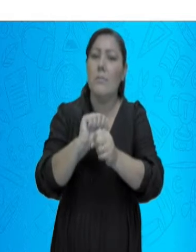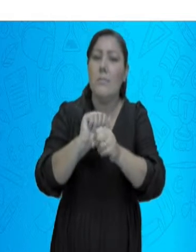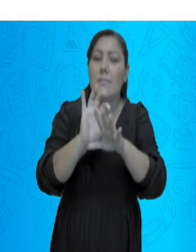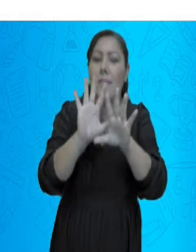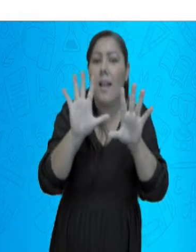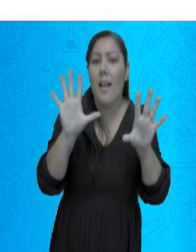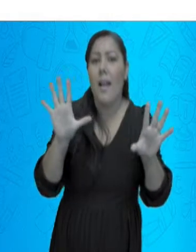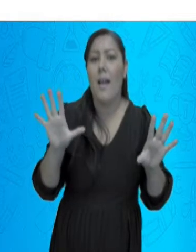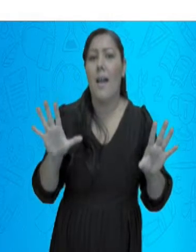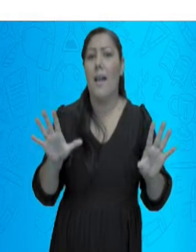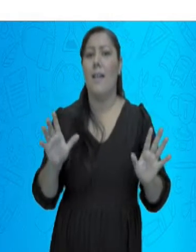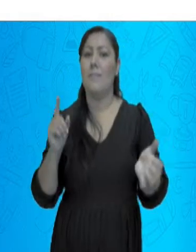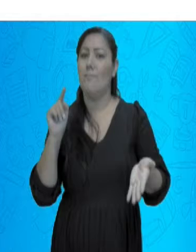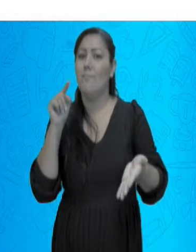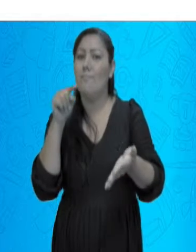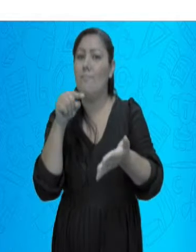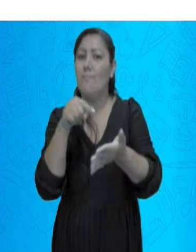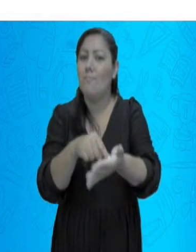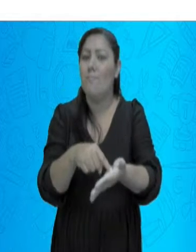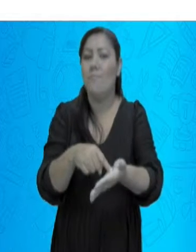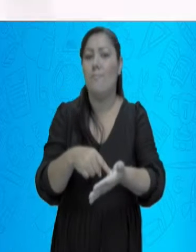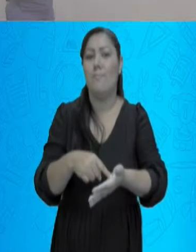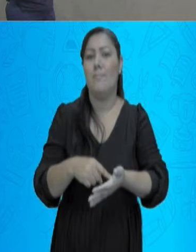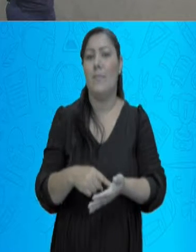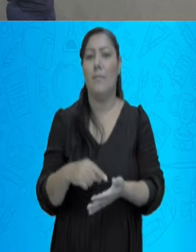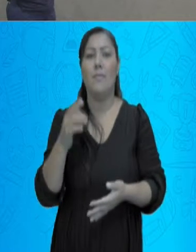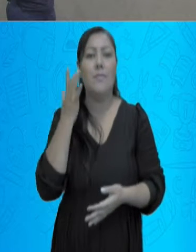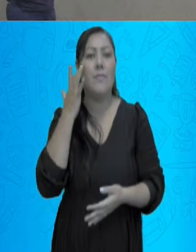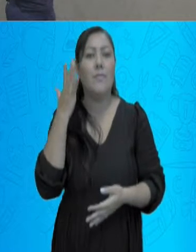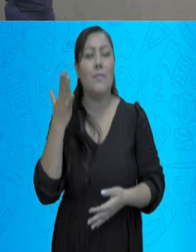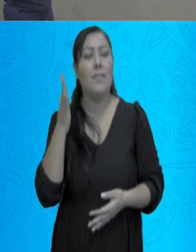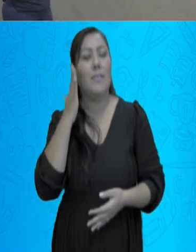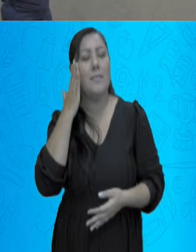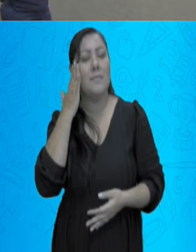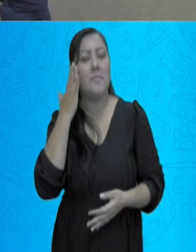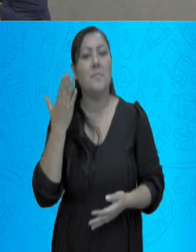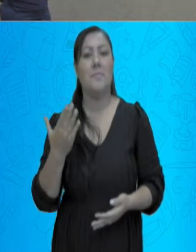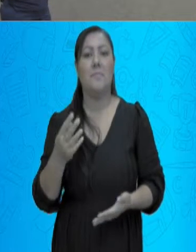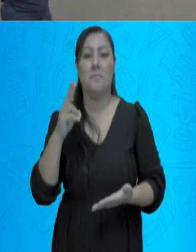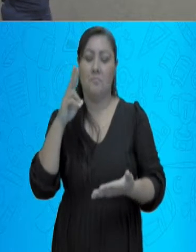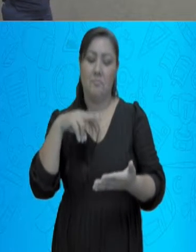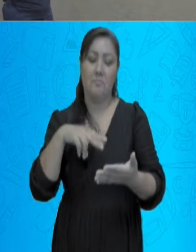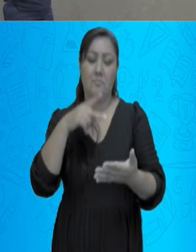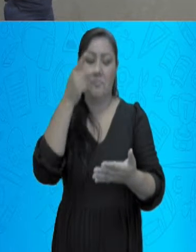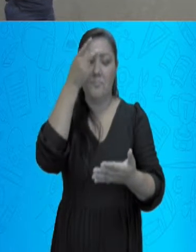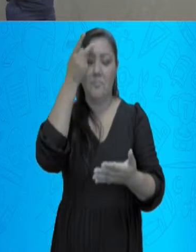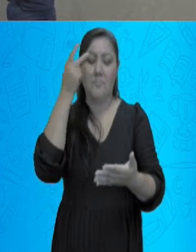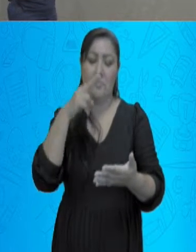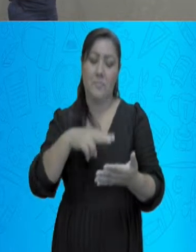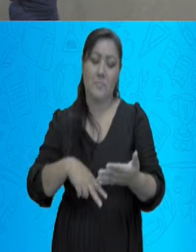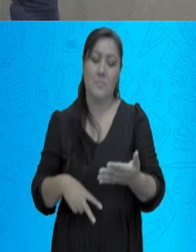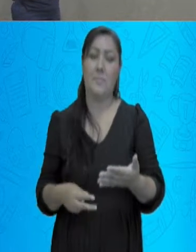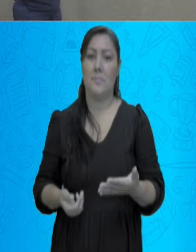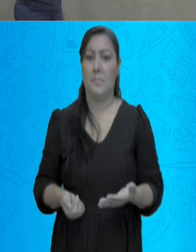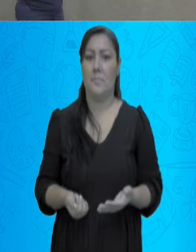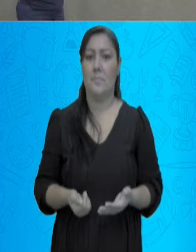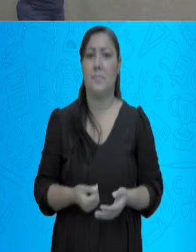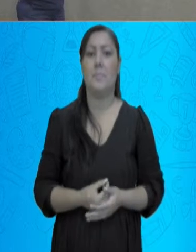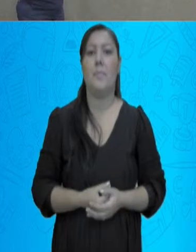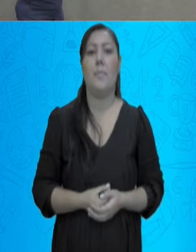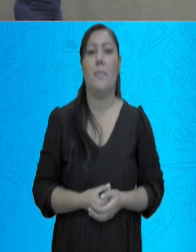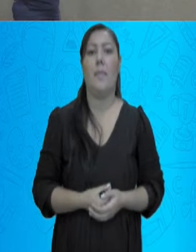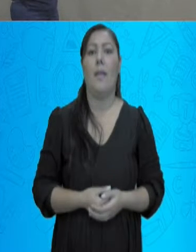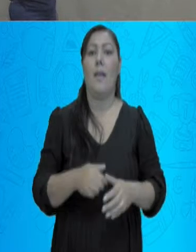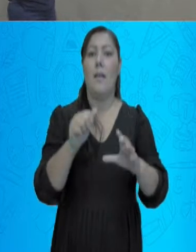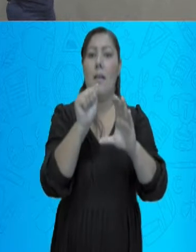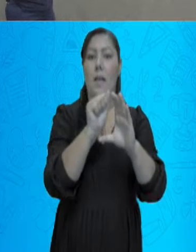objetiva, para facilitar a compreensão no momento da leitura. E entre as suas